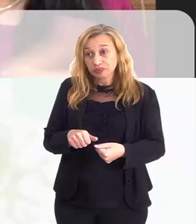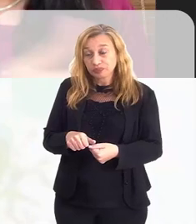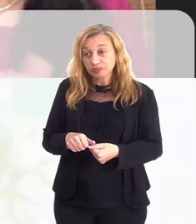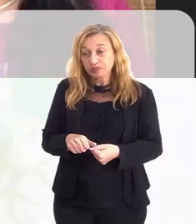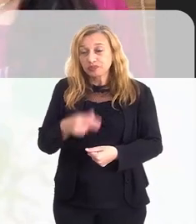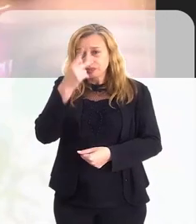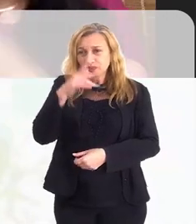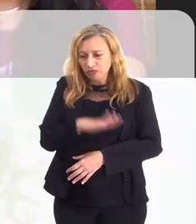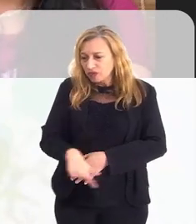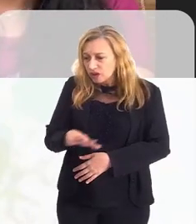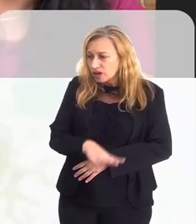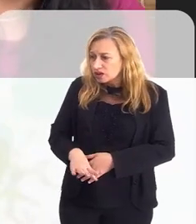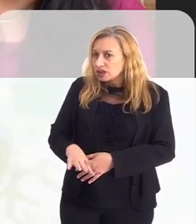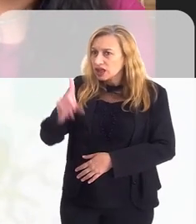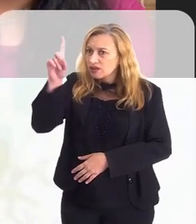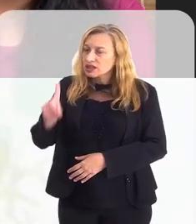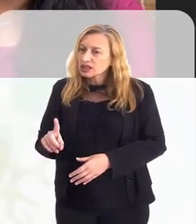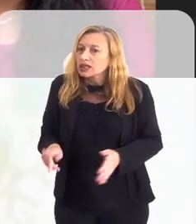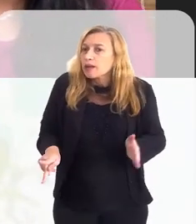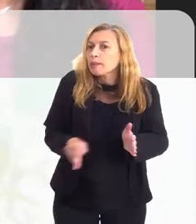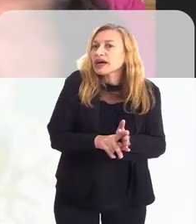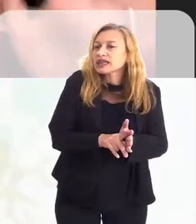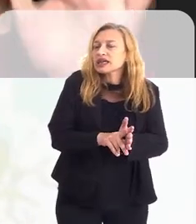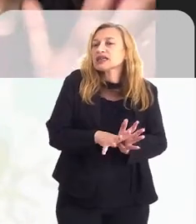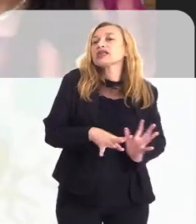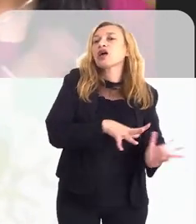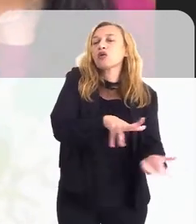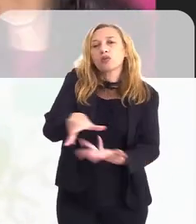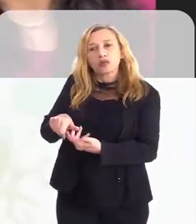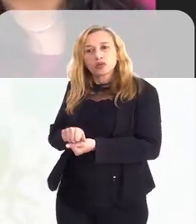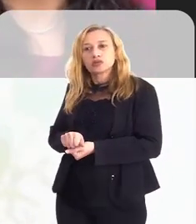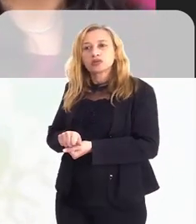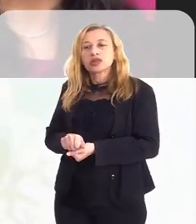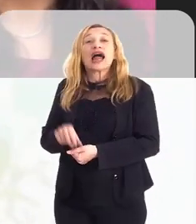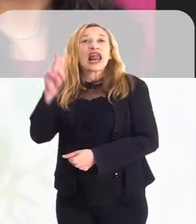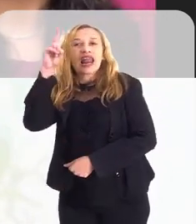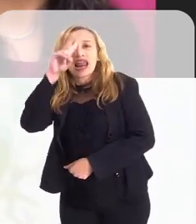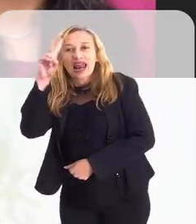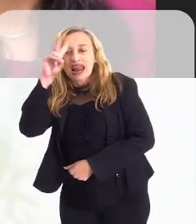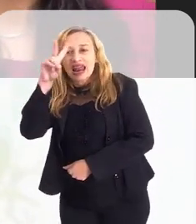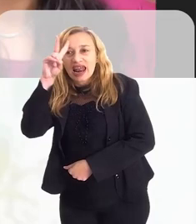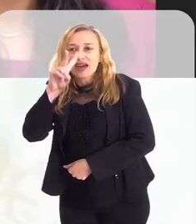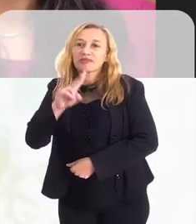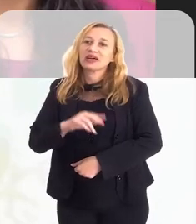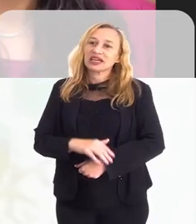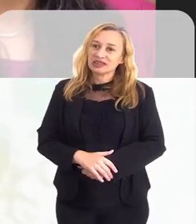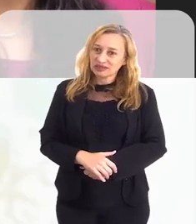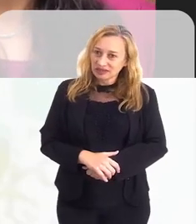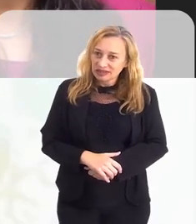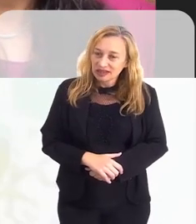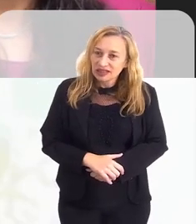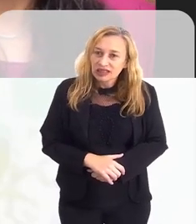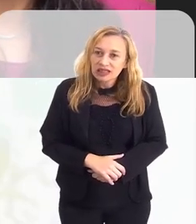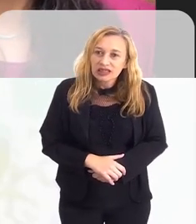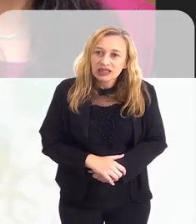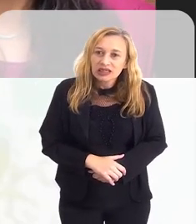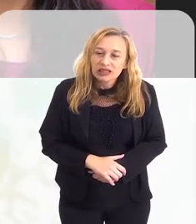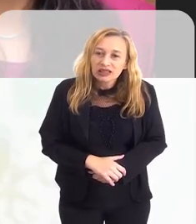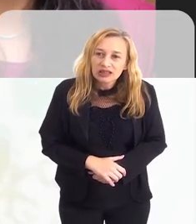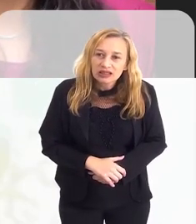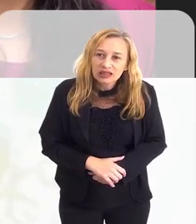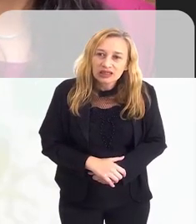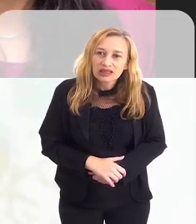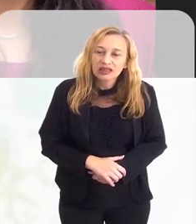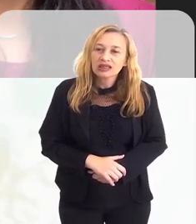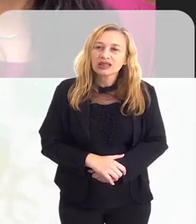as pessoas com deficiência já estão nesse grupo aí. Queria que você comentasse, Alan. Lembrei até do título do livro da Cláudia Werneck,